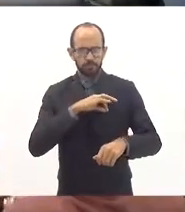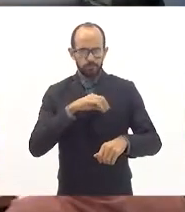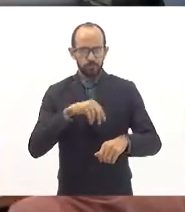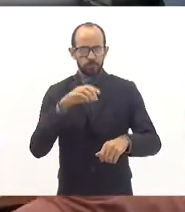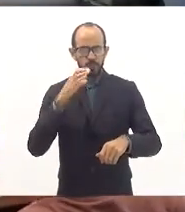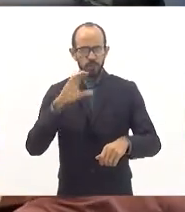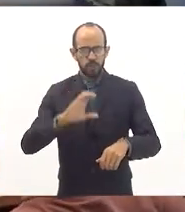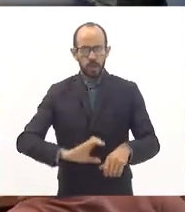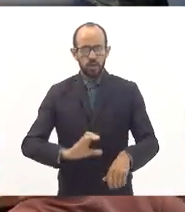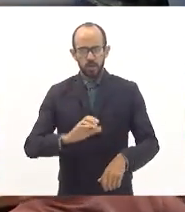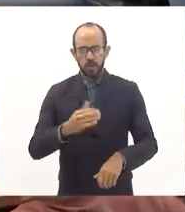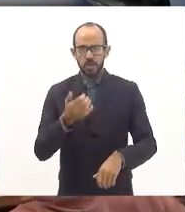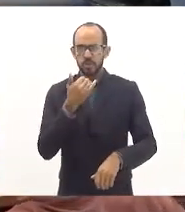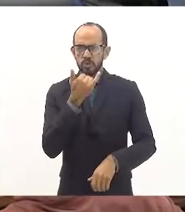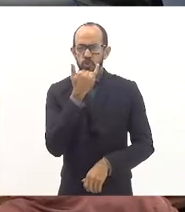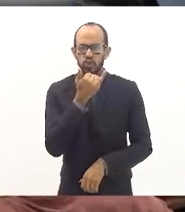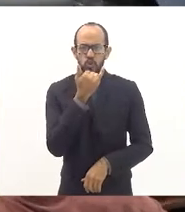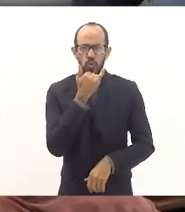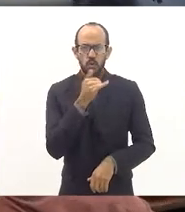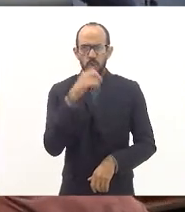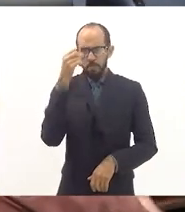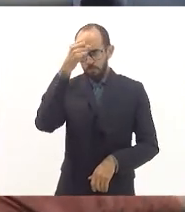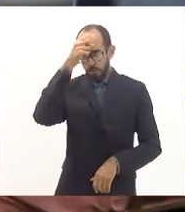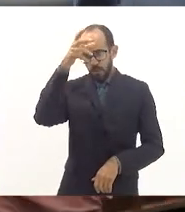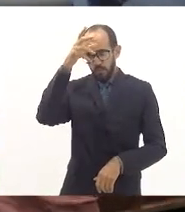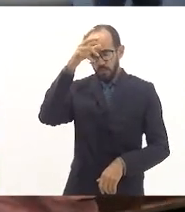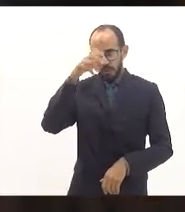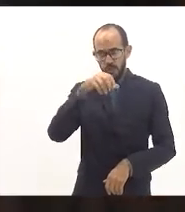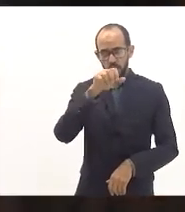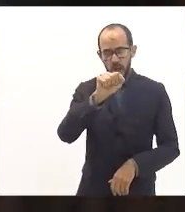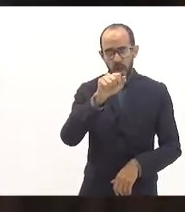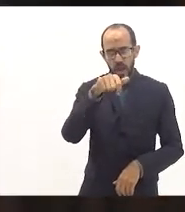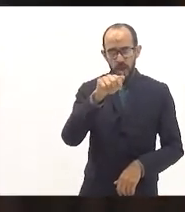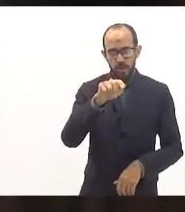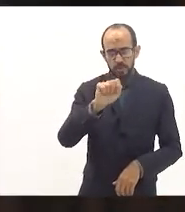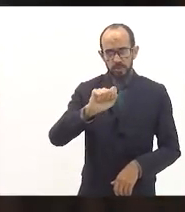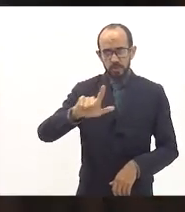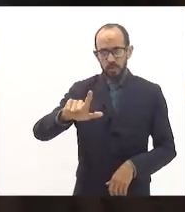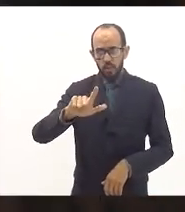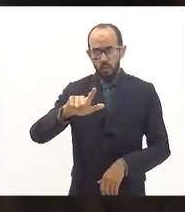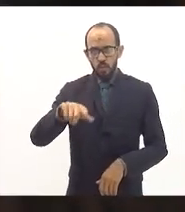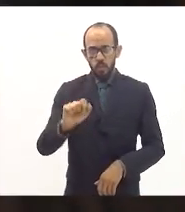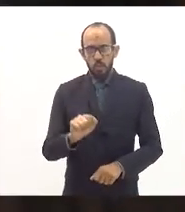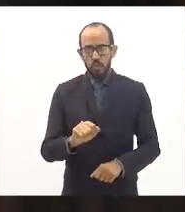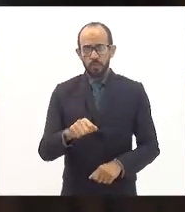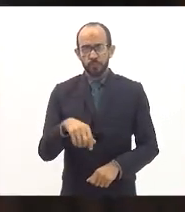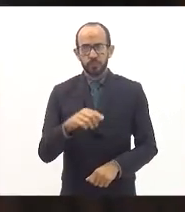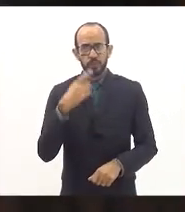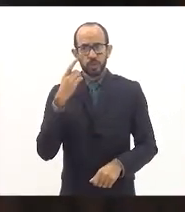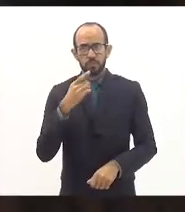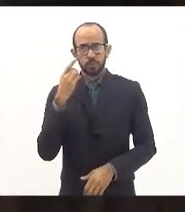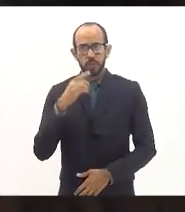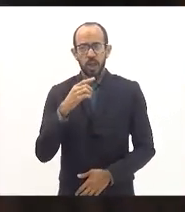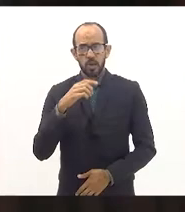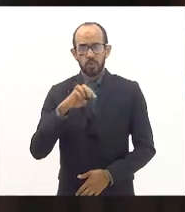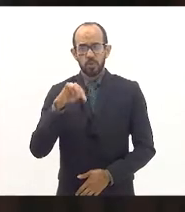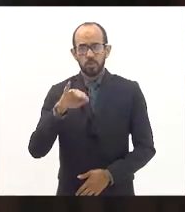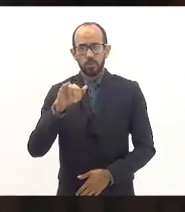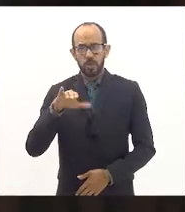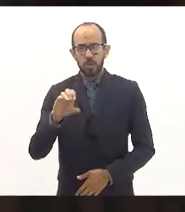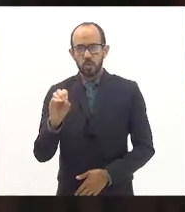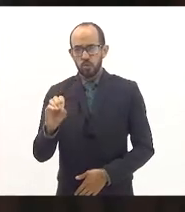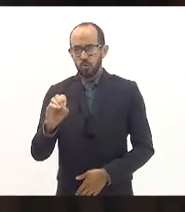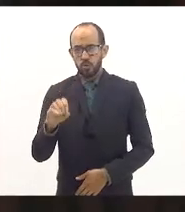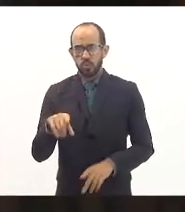Quero pedir desculpas ao prefeito Axel Grael, ao deputado federal Miro Teixeira,